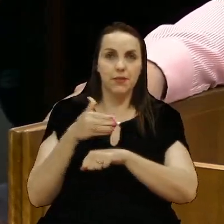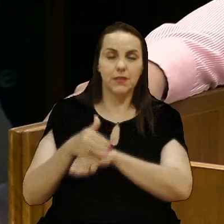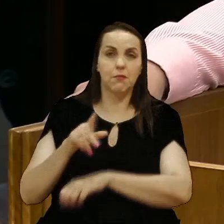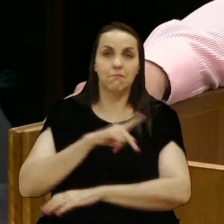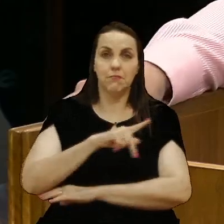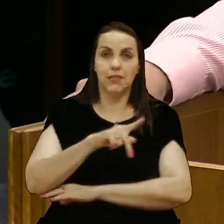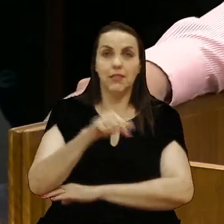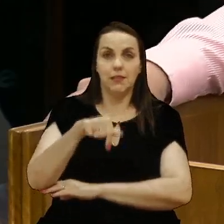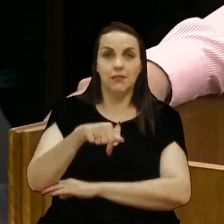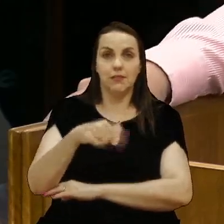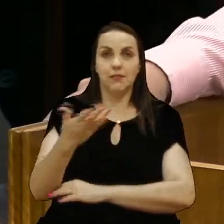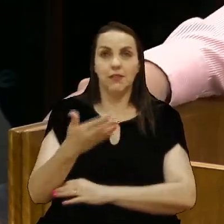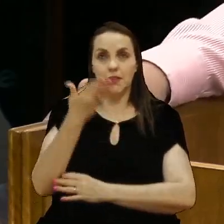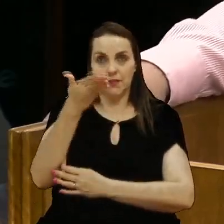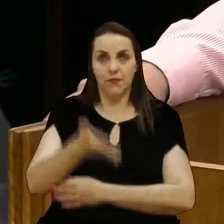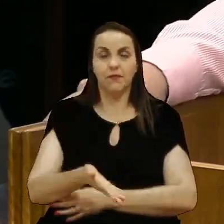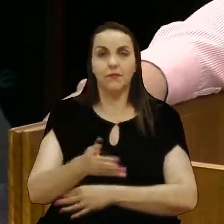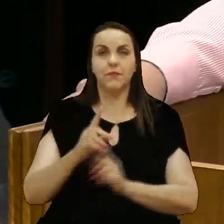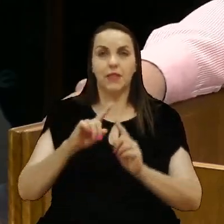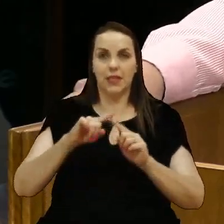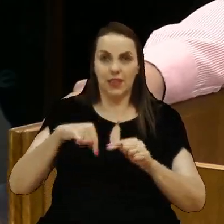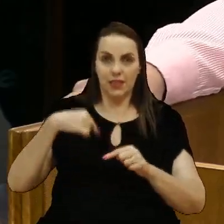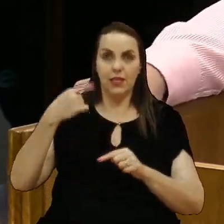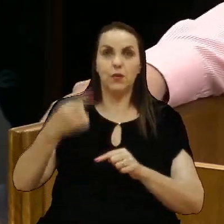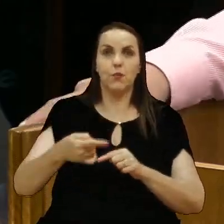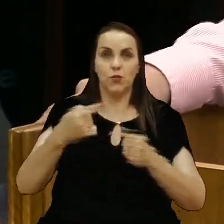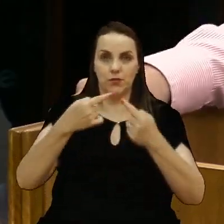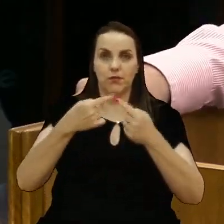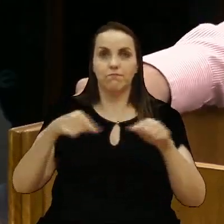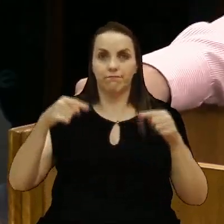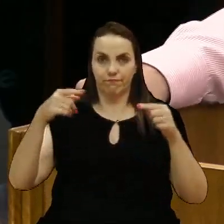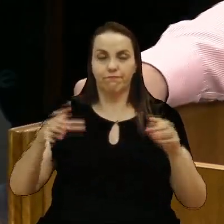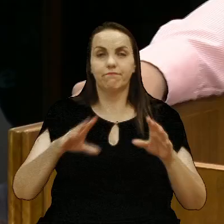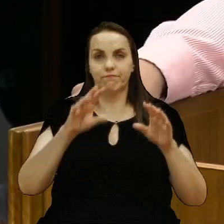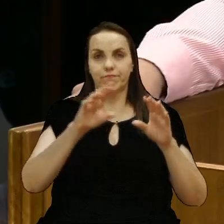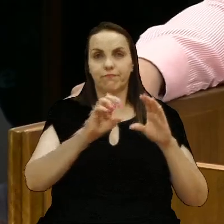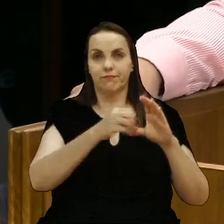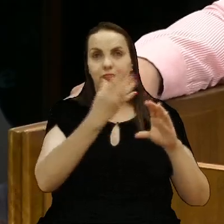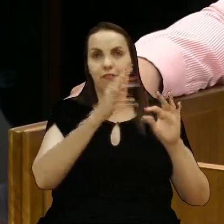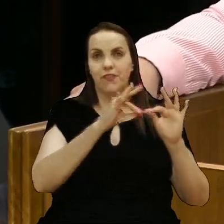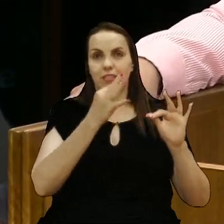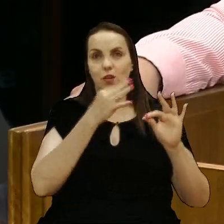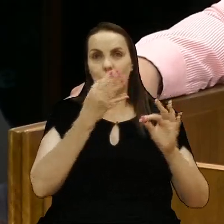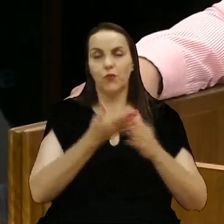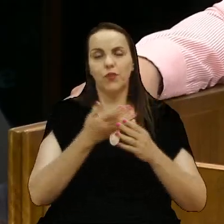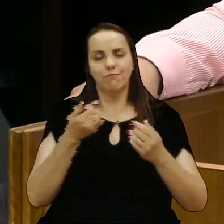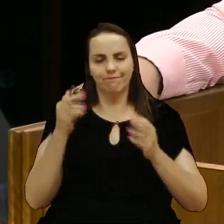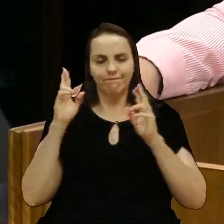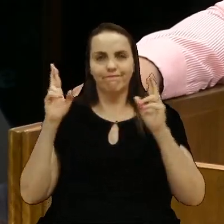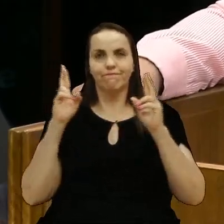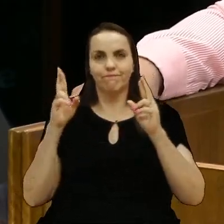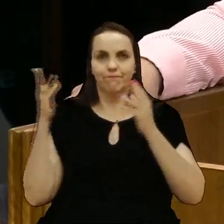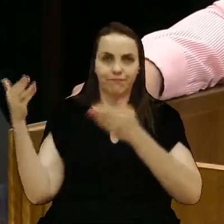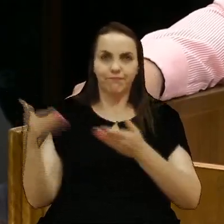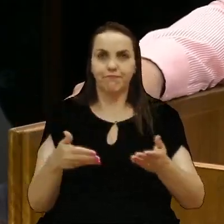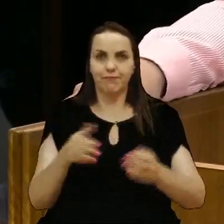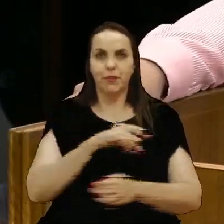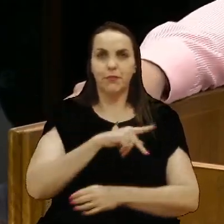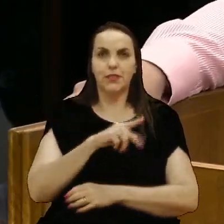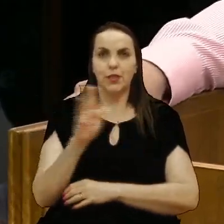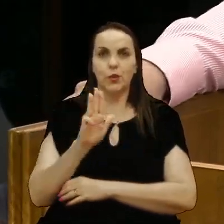do Brasil, após a fundação da Festa da Uva, vieram. Então, nós estamos na torcida que o presidente Lula